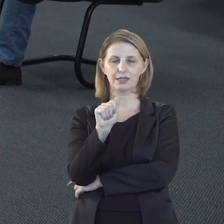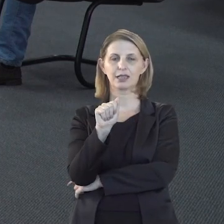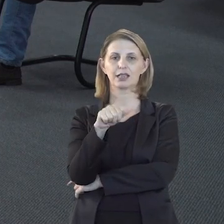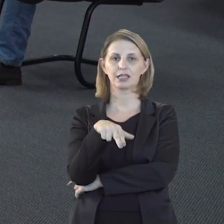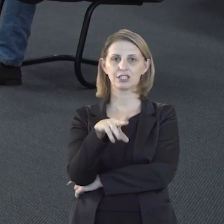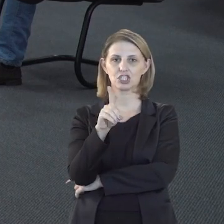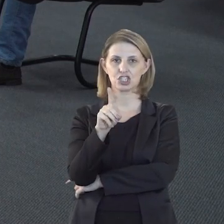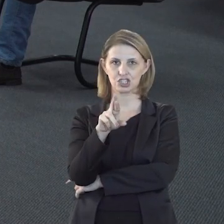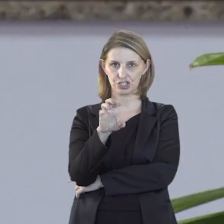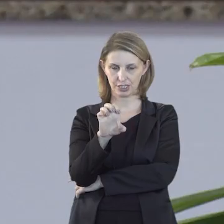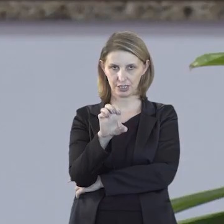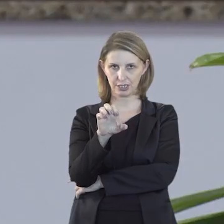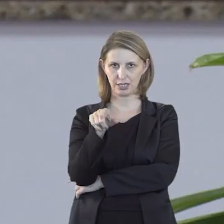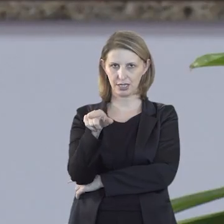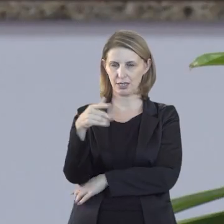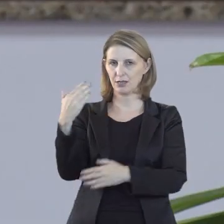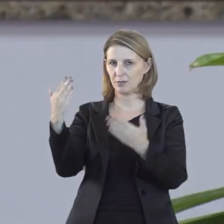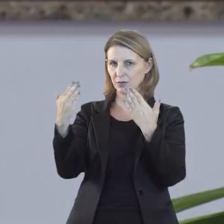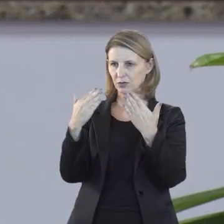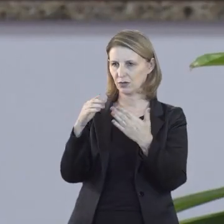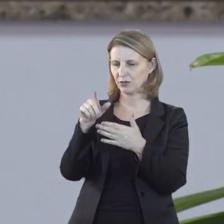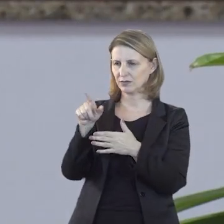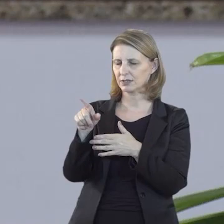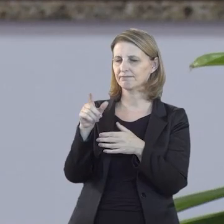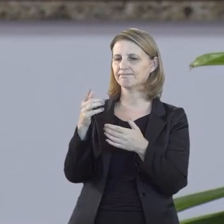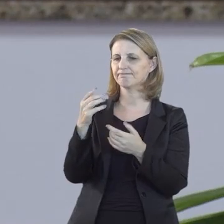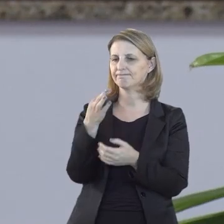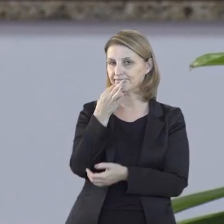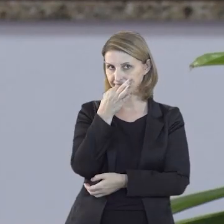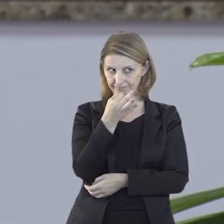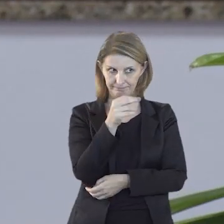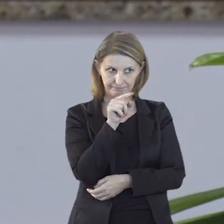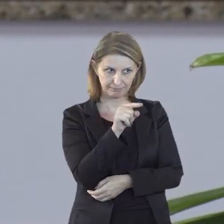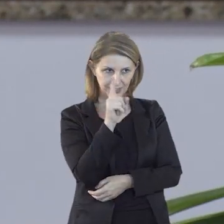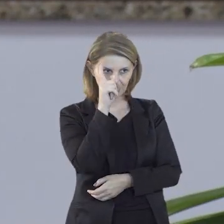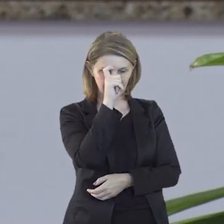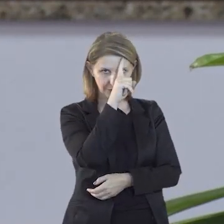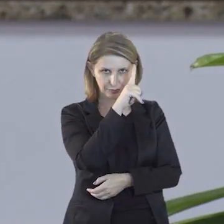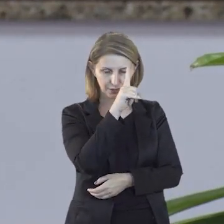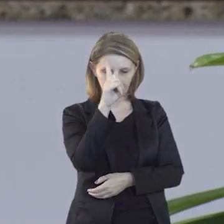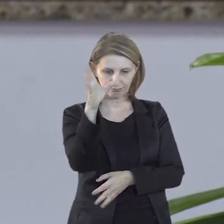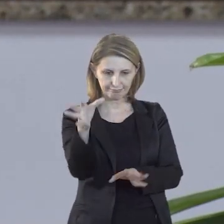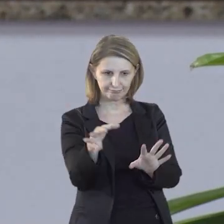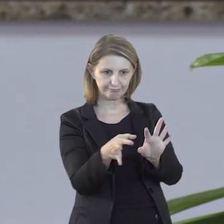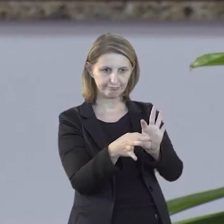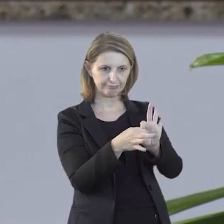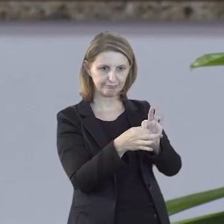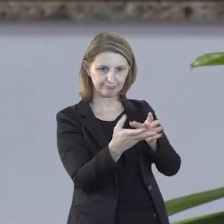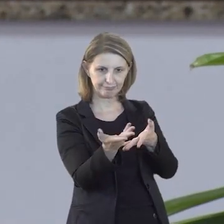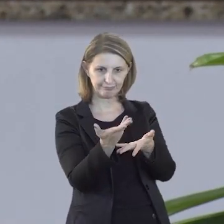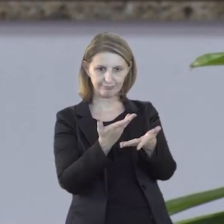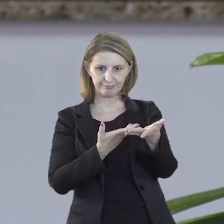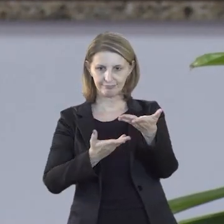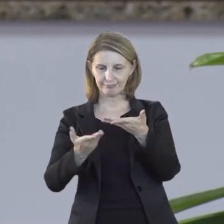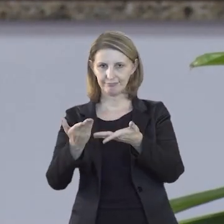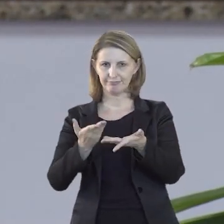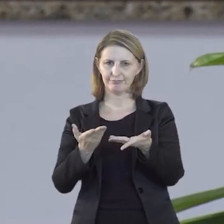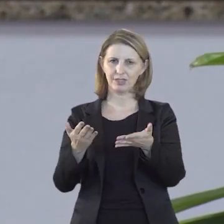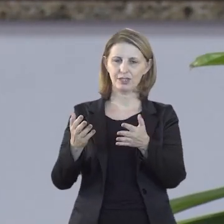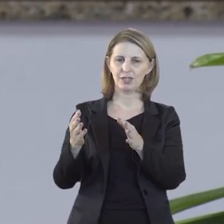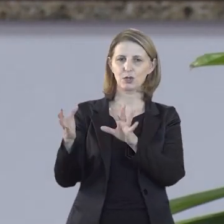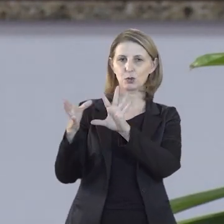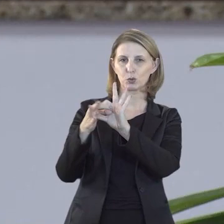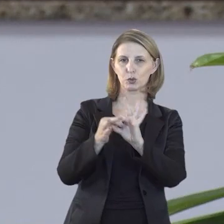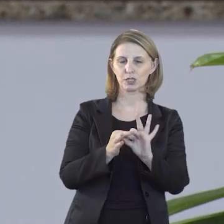psicólogo. Alexandre, do ponto de vista das questões de dificuldades que a gente tem de se conectar, hoje, nesse contexto